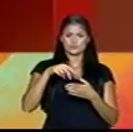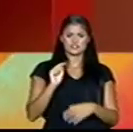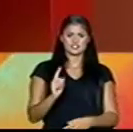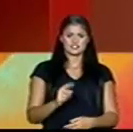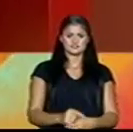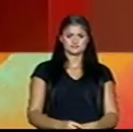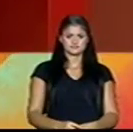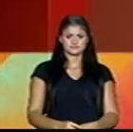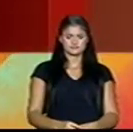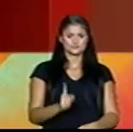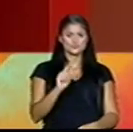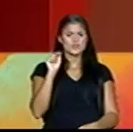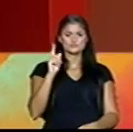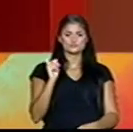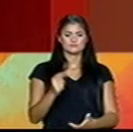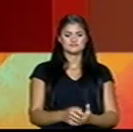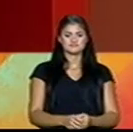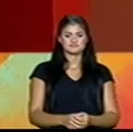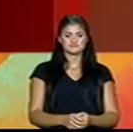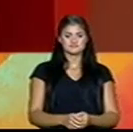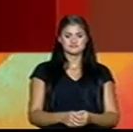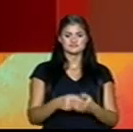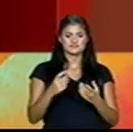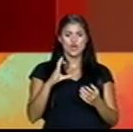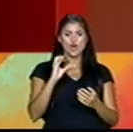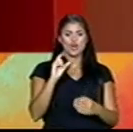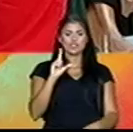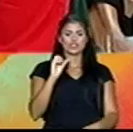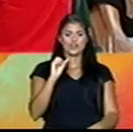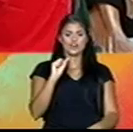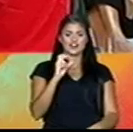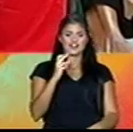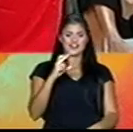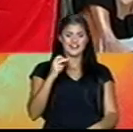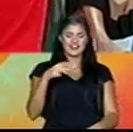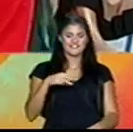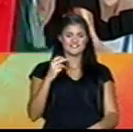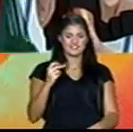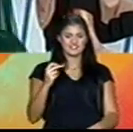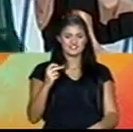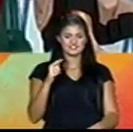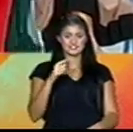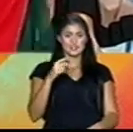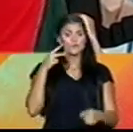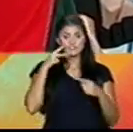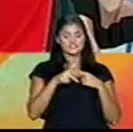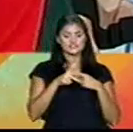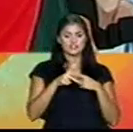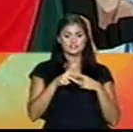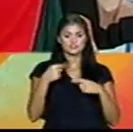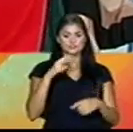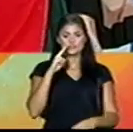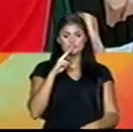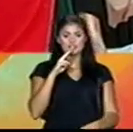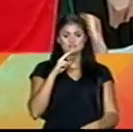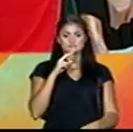mas não estás. Não és tu. Estou, hein? És um holograma. Estou, hein? Não, está não em intervalo. Está em intervalo. Então, se estão a ver, a se agradar com o